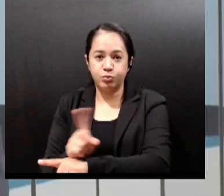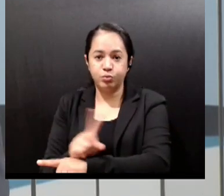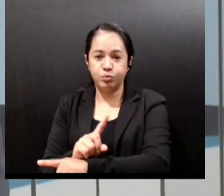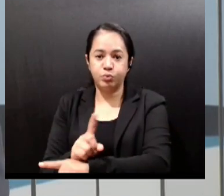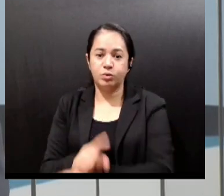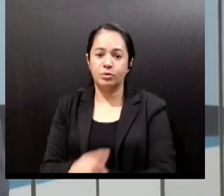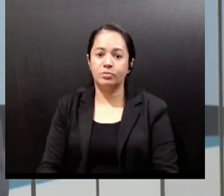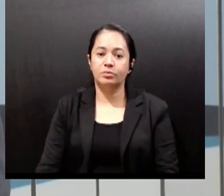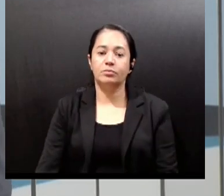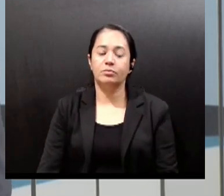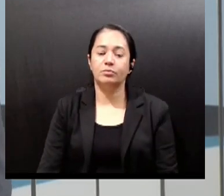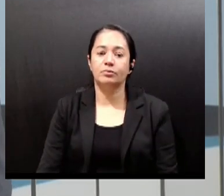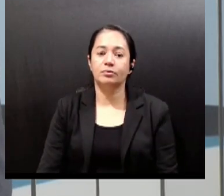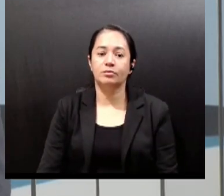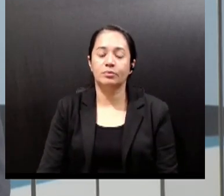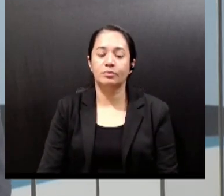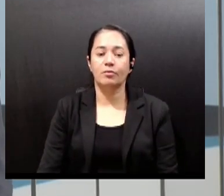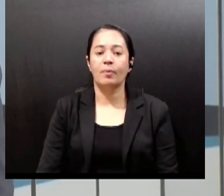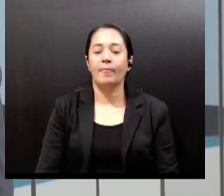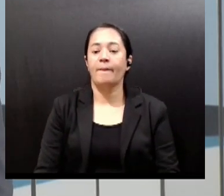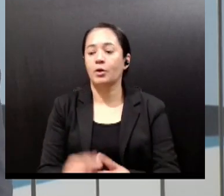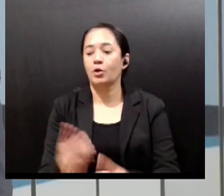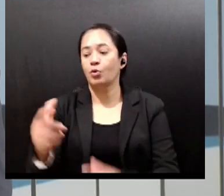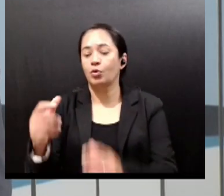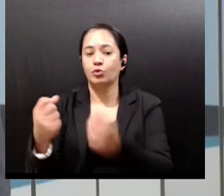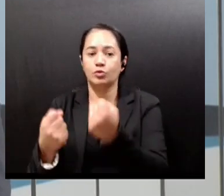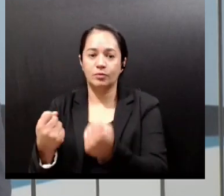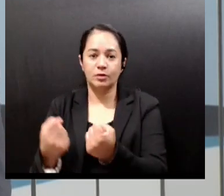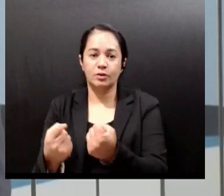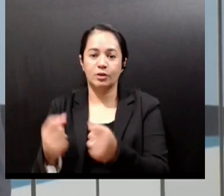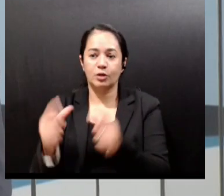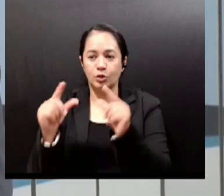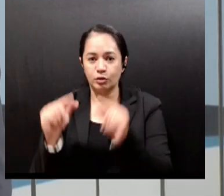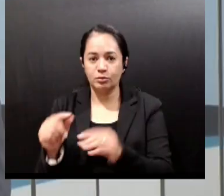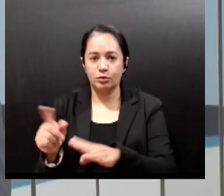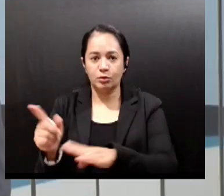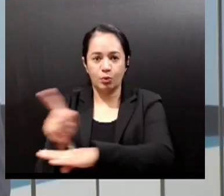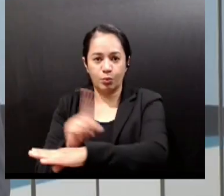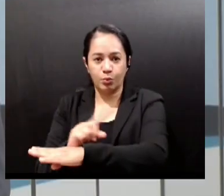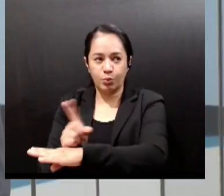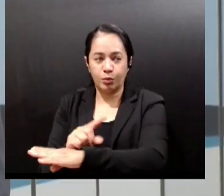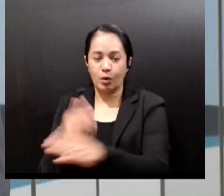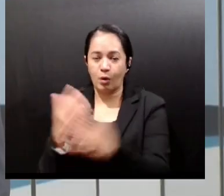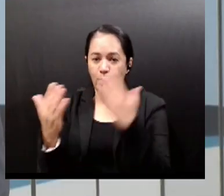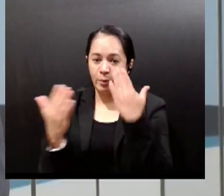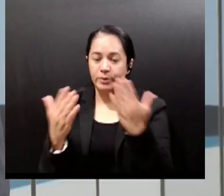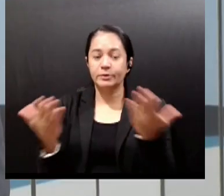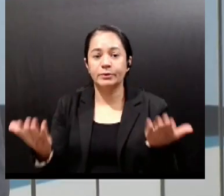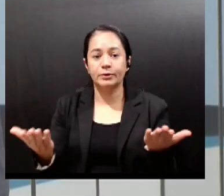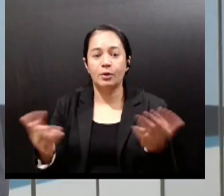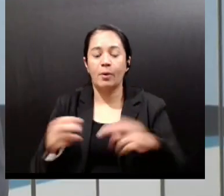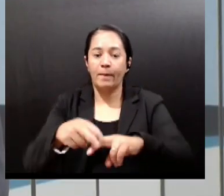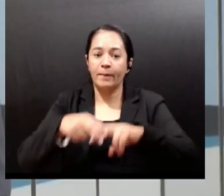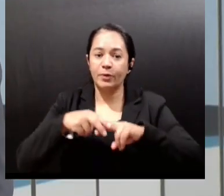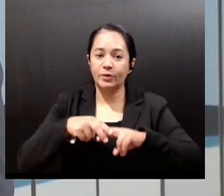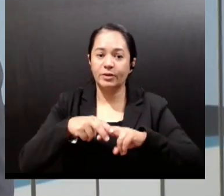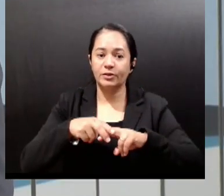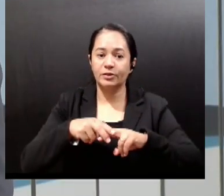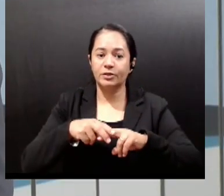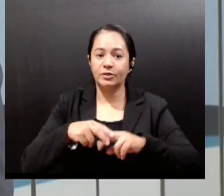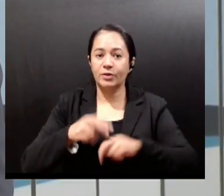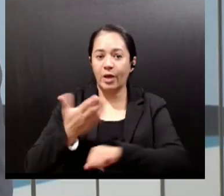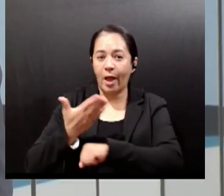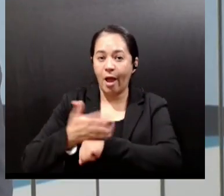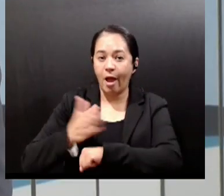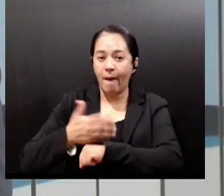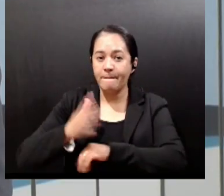velocidade pequena comparado a uma velocidade média comparada. Então, por isso que a habilidade